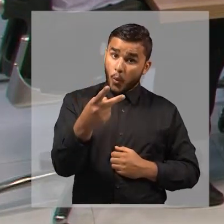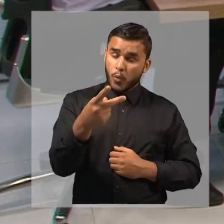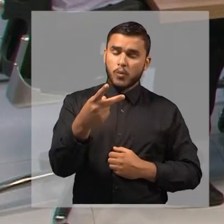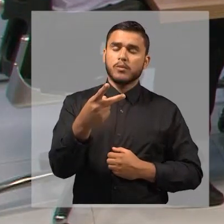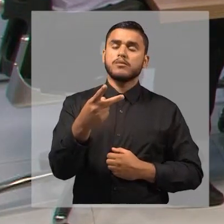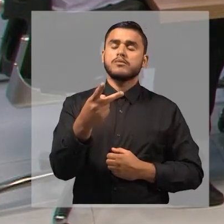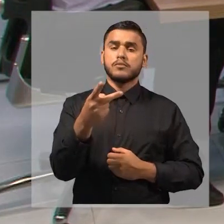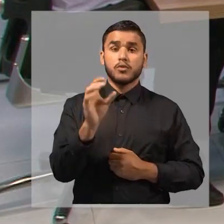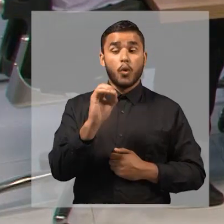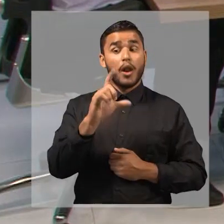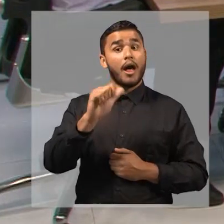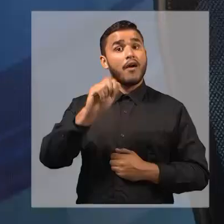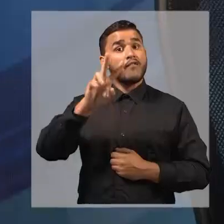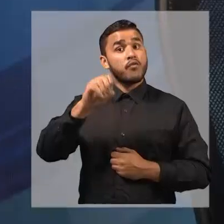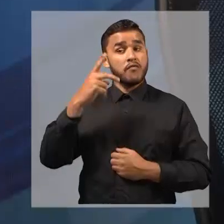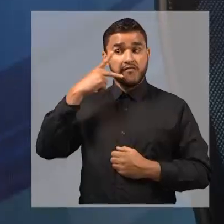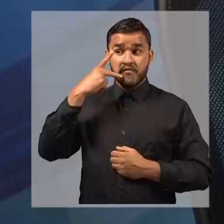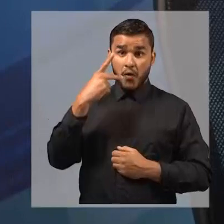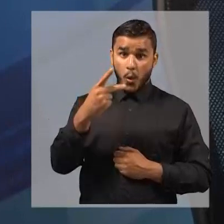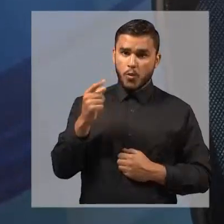verbalizou, né,